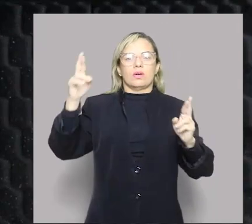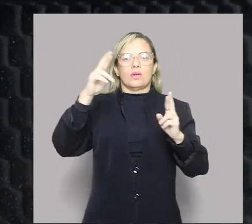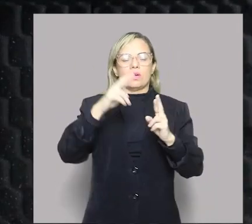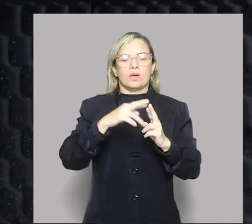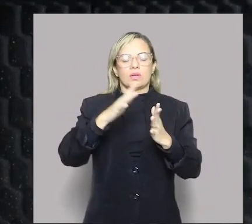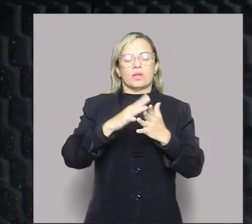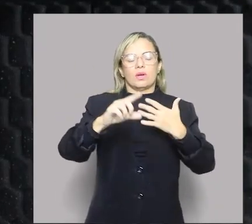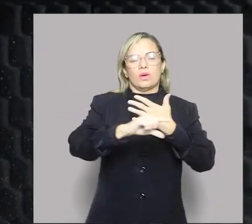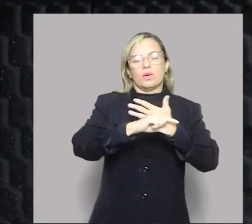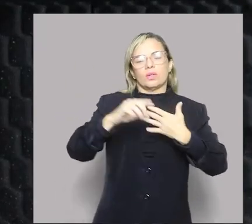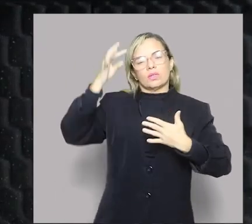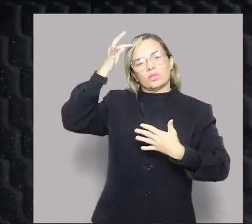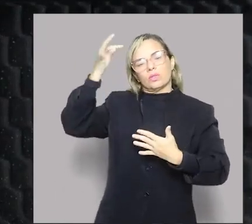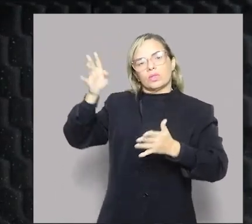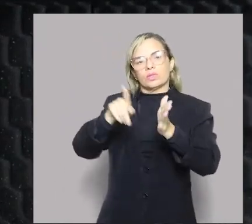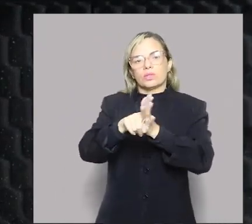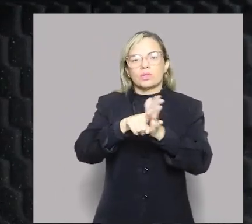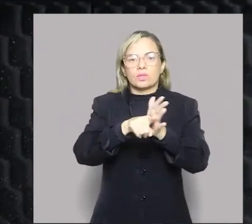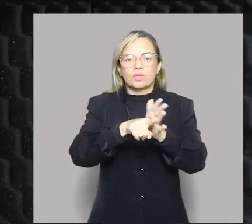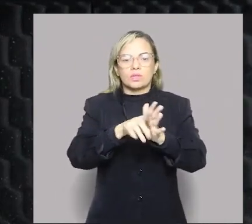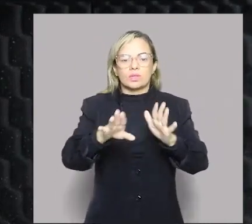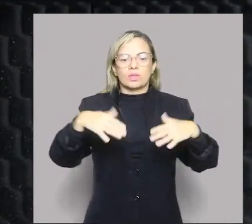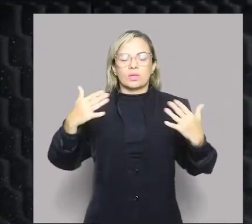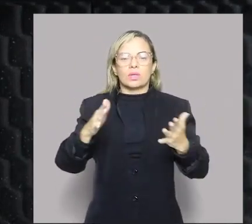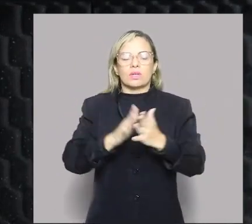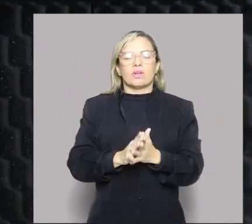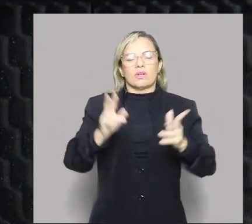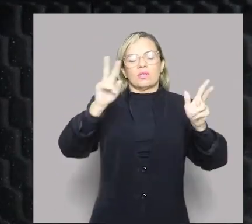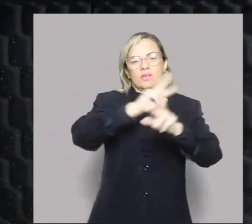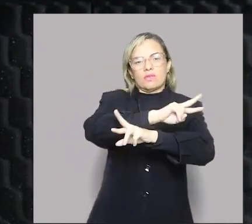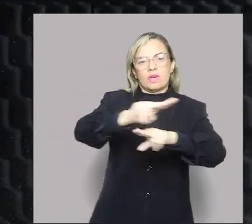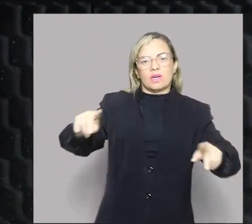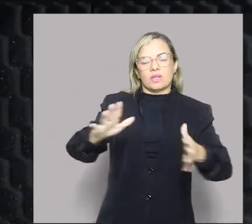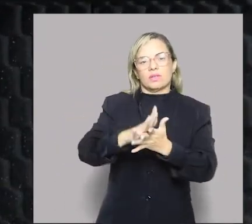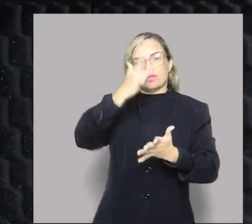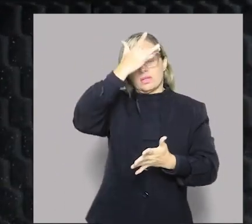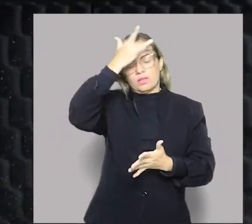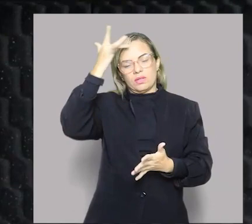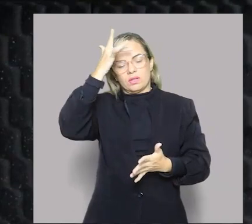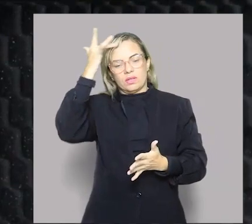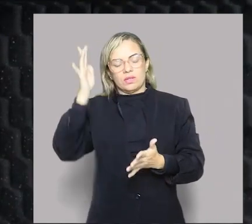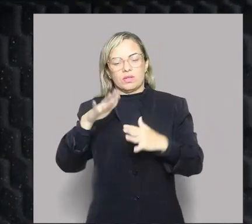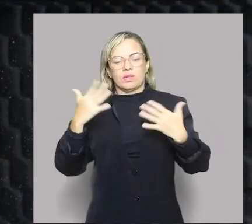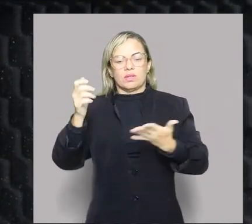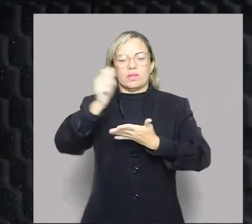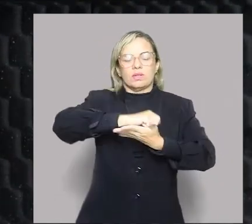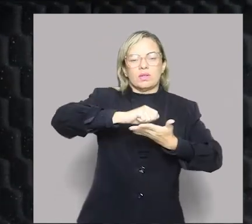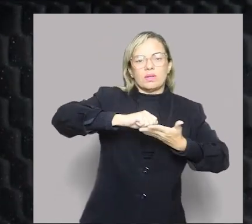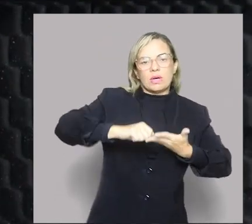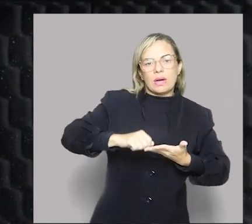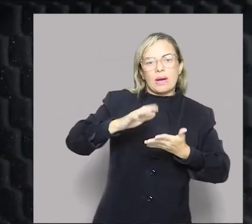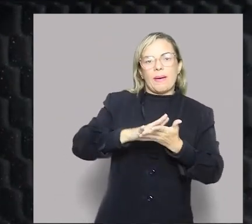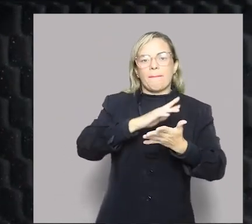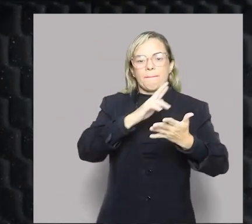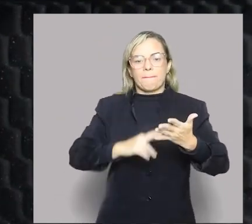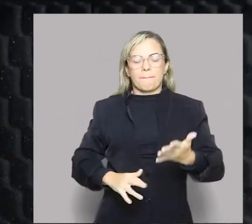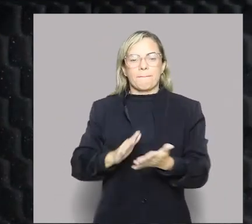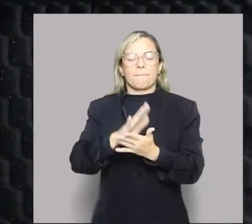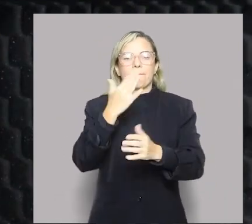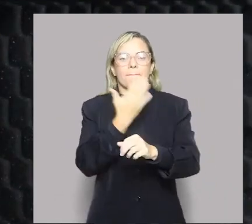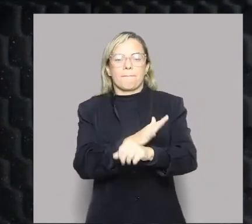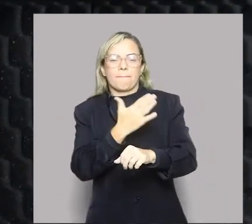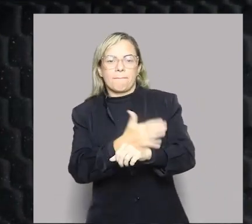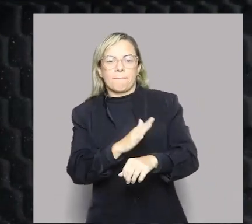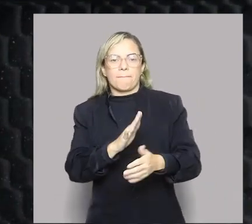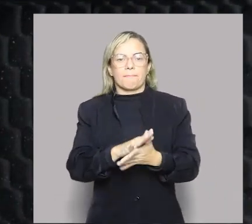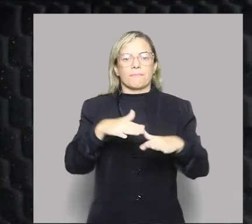legitimação. Muitos candidatos desconsideram essa parte do treinamento da redação, sendo que, embora ela